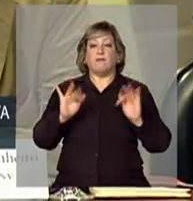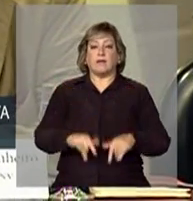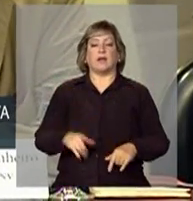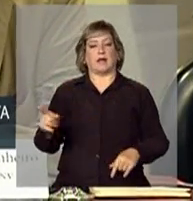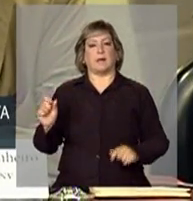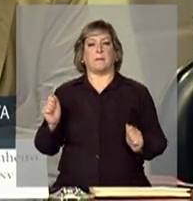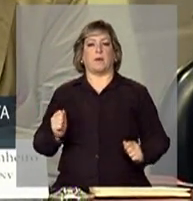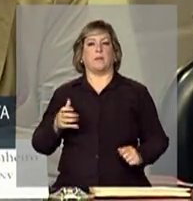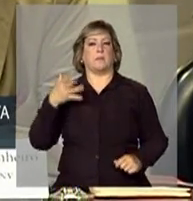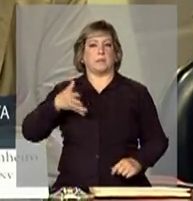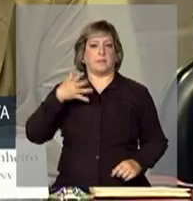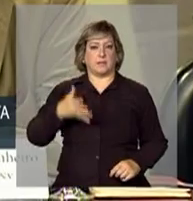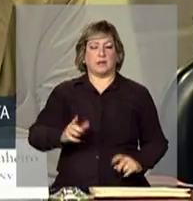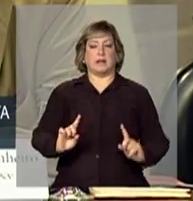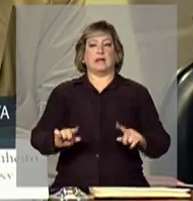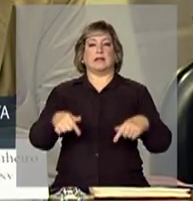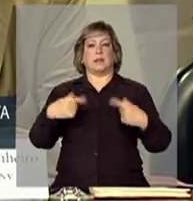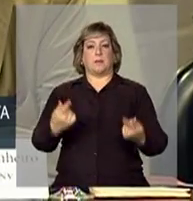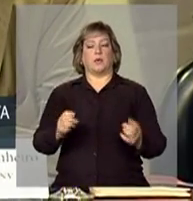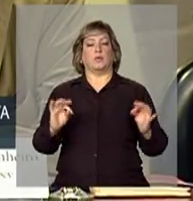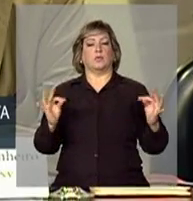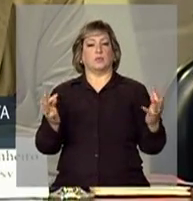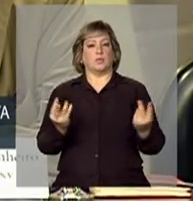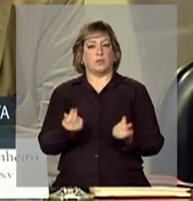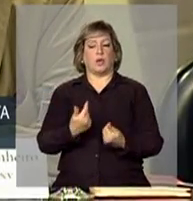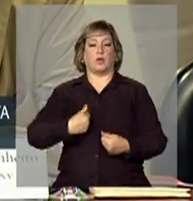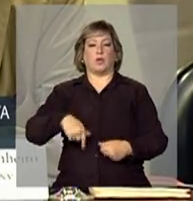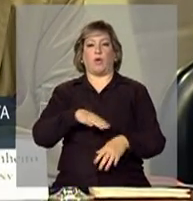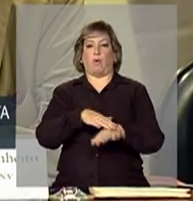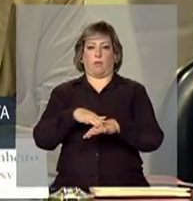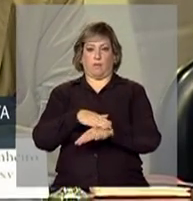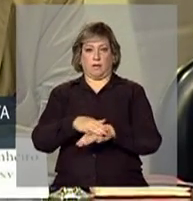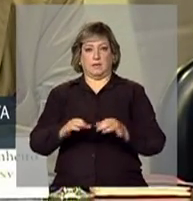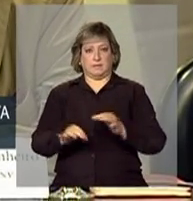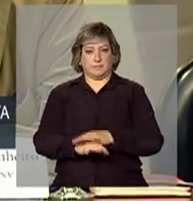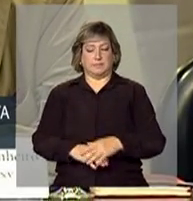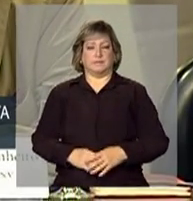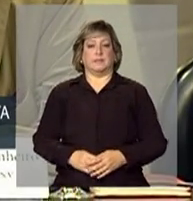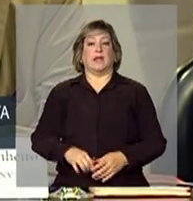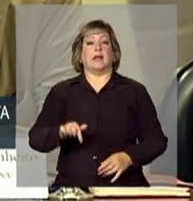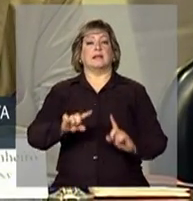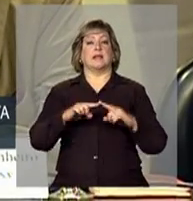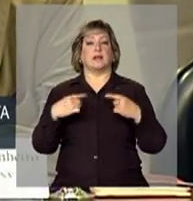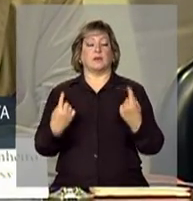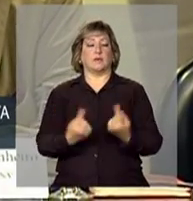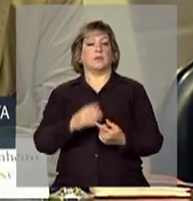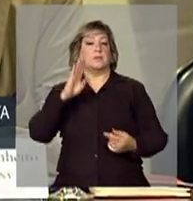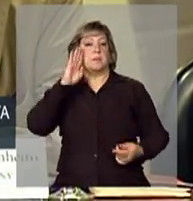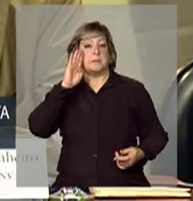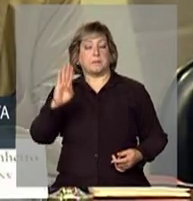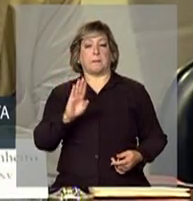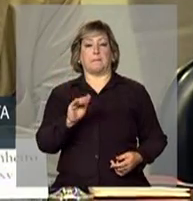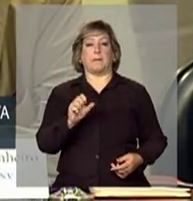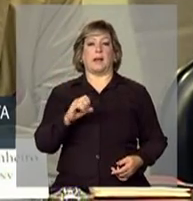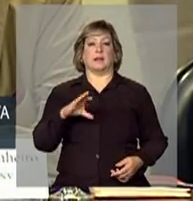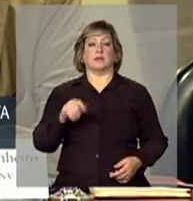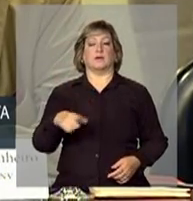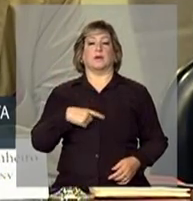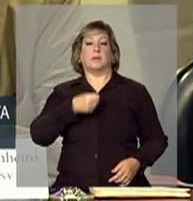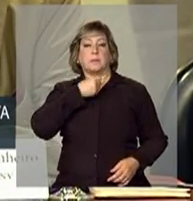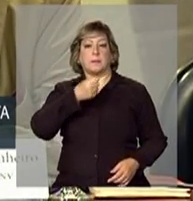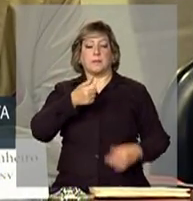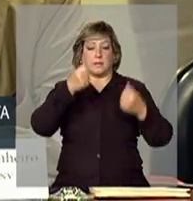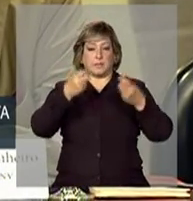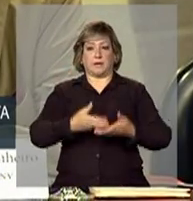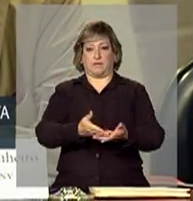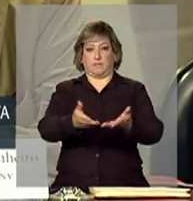intervenham, depois de toda a nossa conversa. Essa reunião é basicamente uma entrevista coletiva à